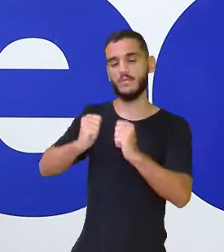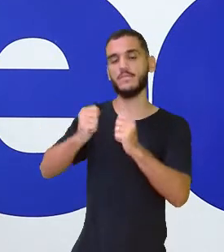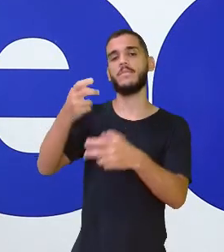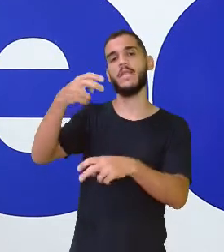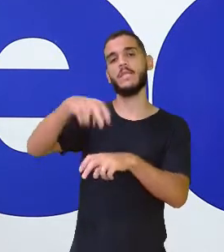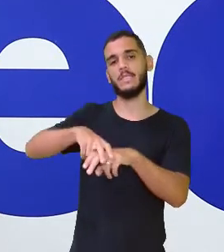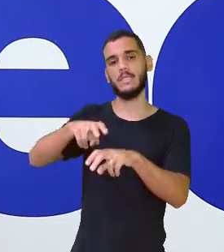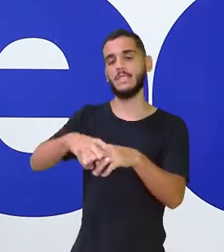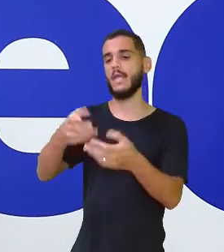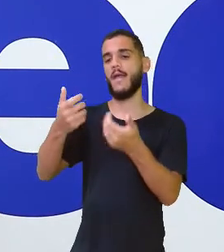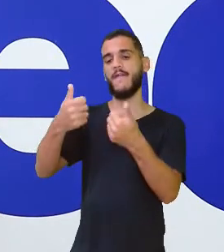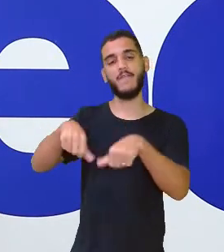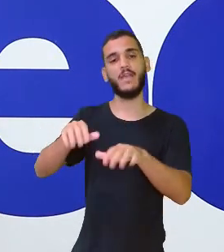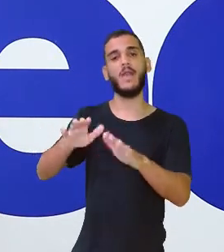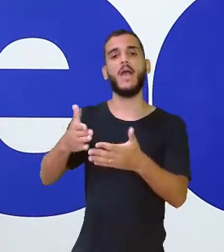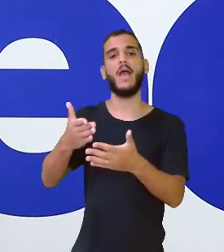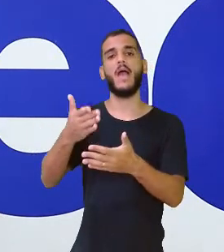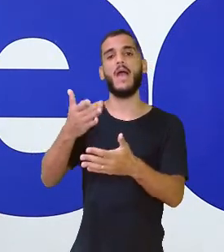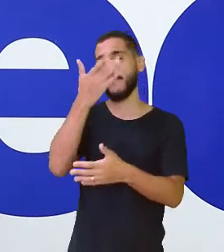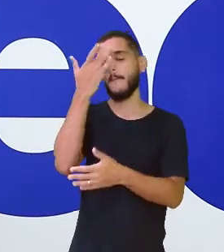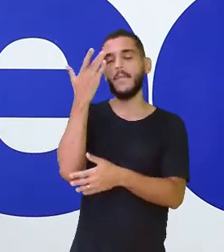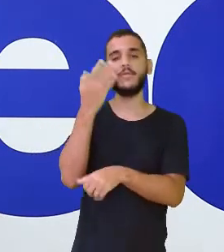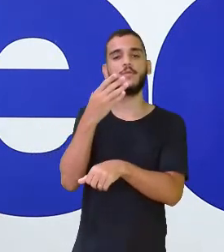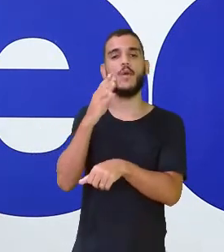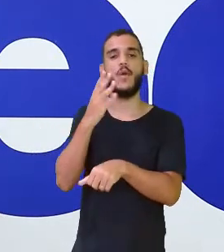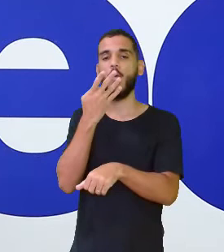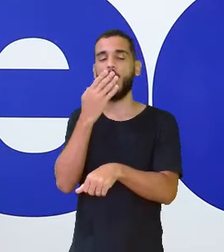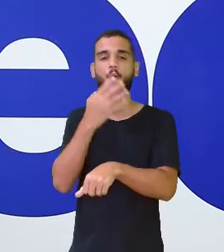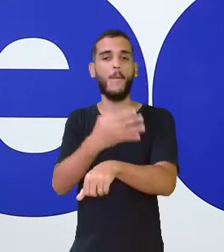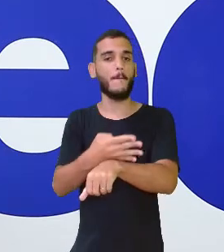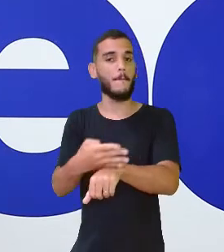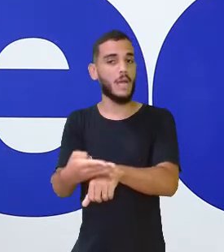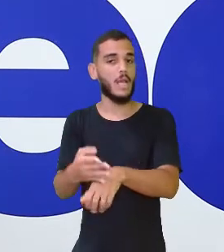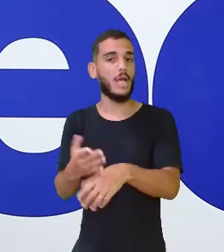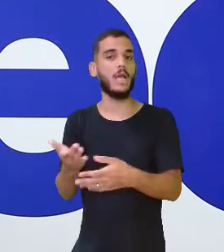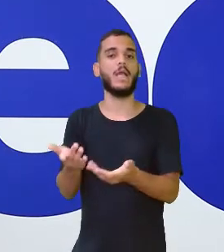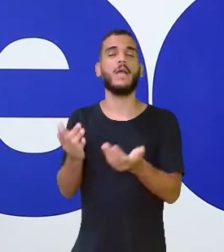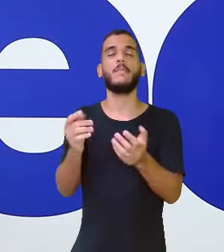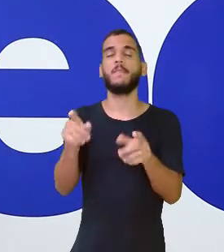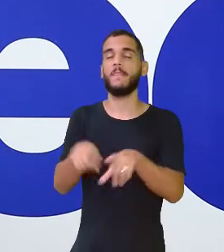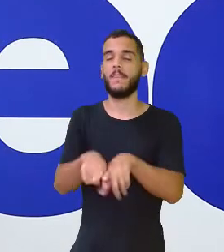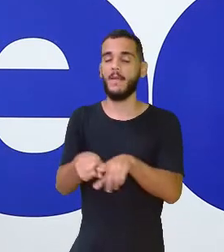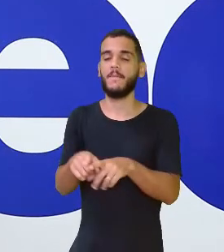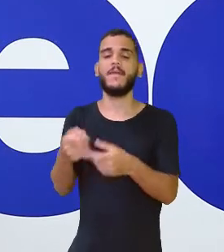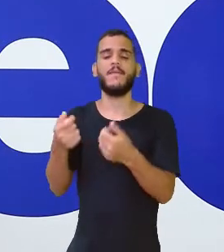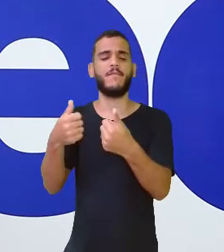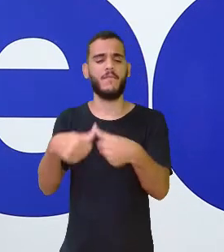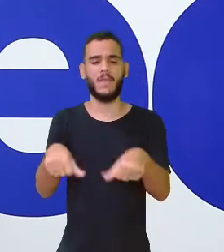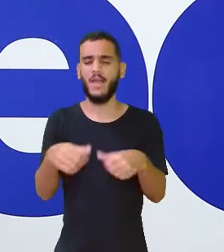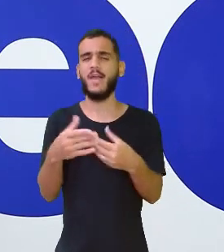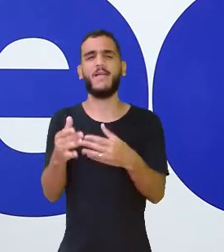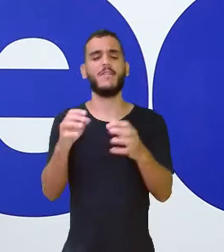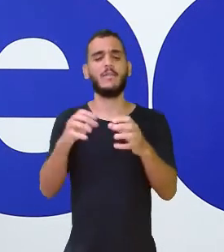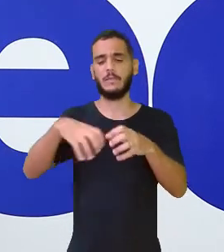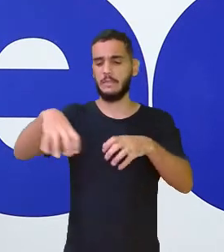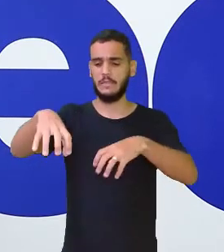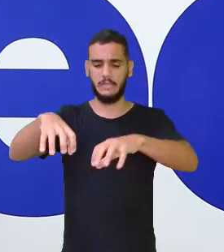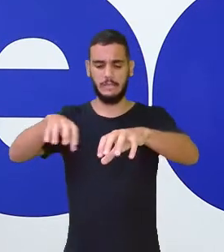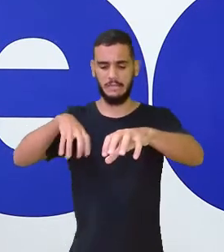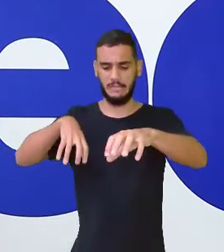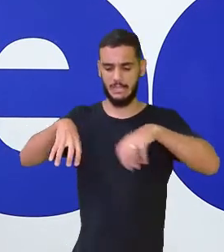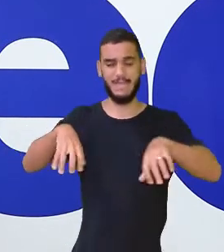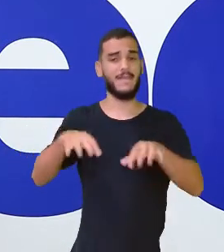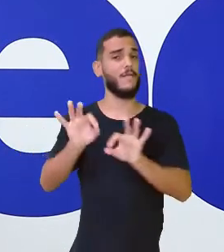brancas ficavam. A gente teve todo o apoio, né, do guia turístico, claro. E a gente